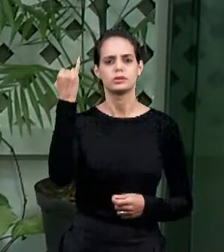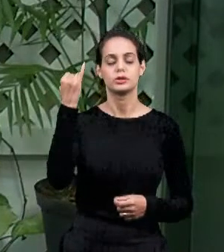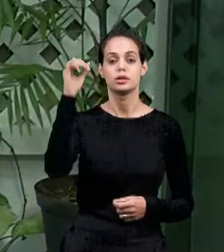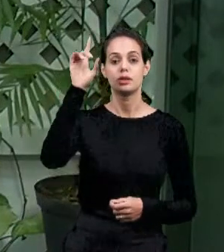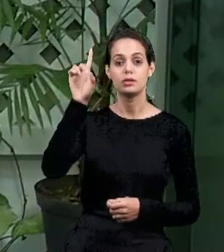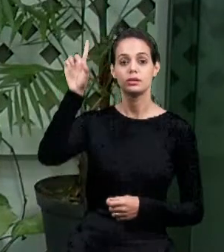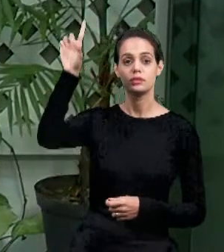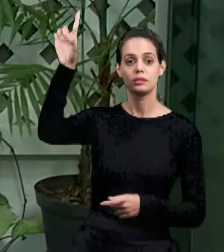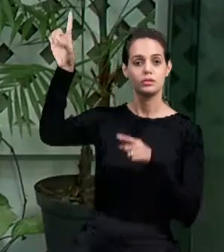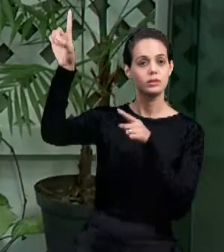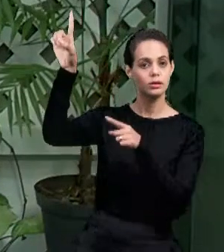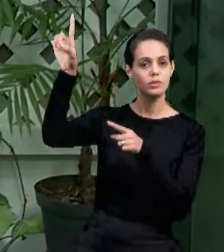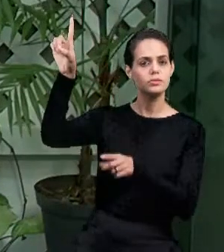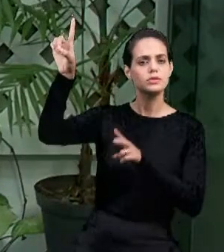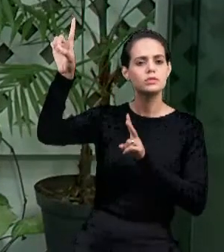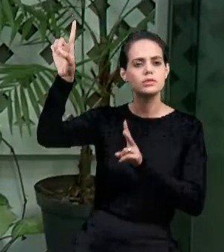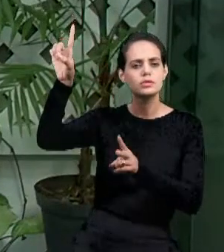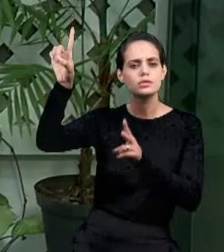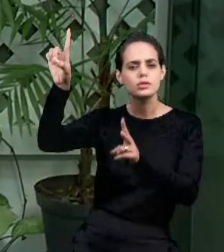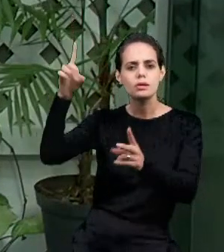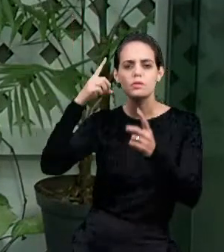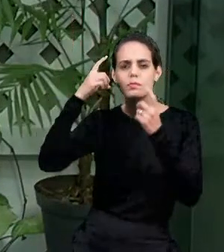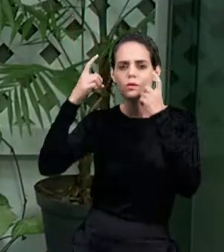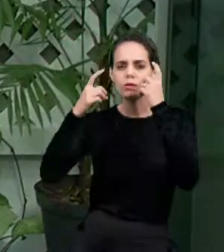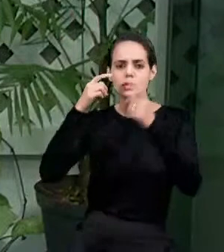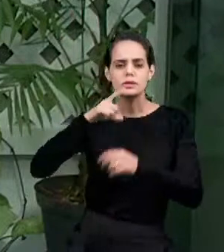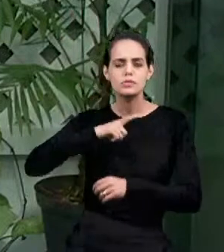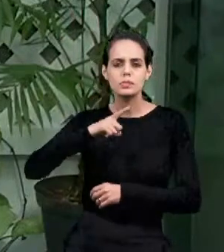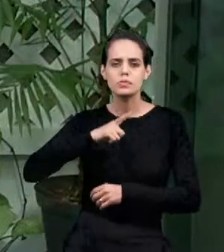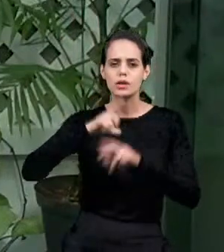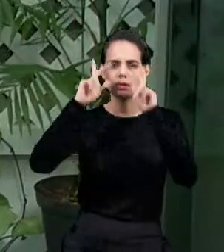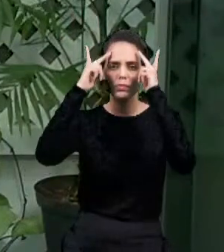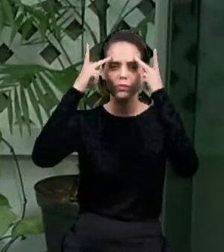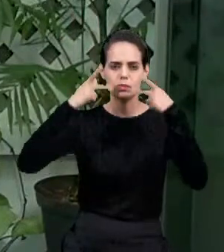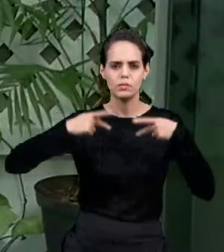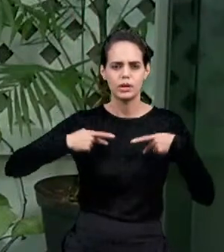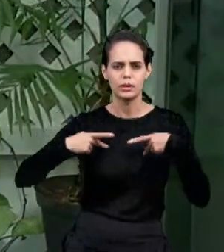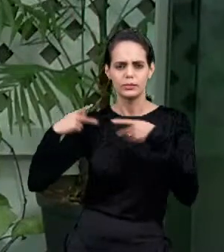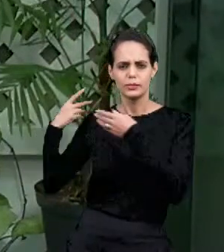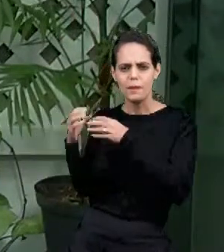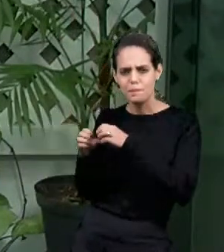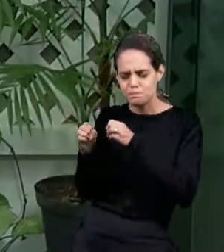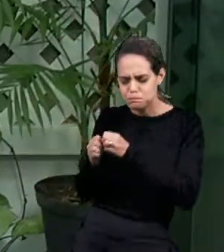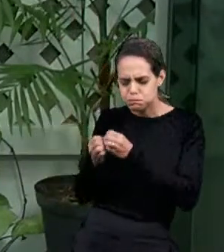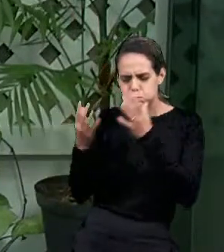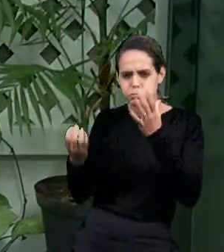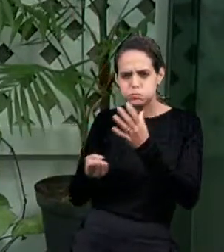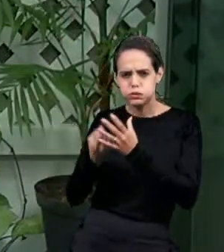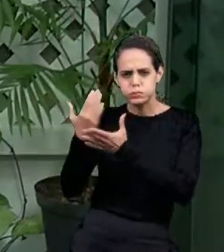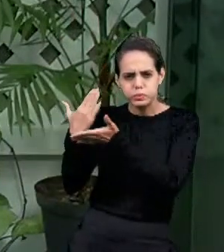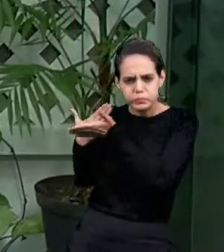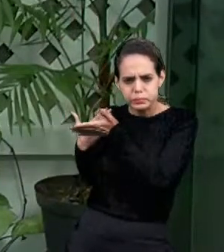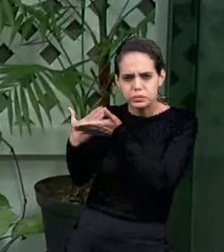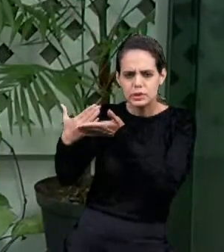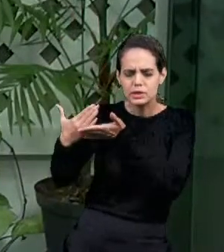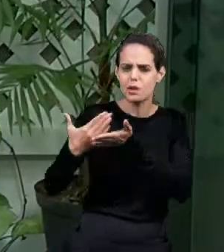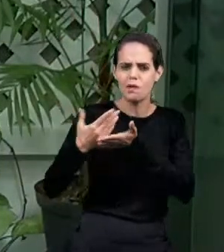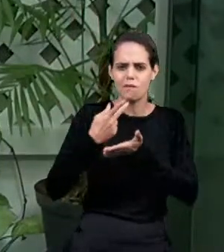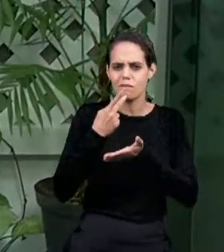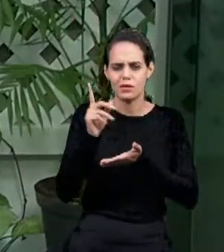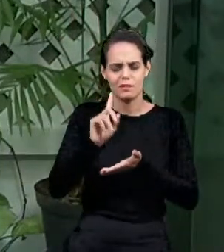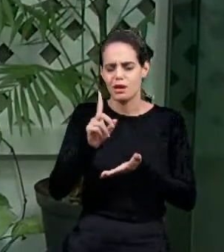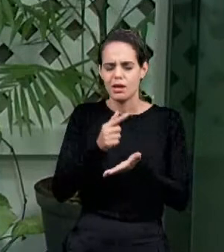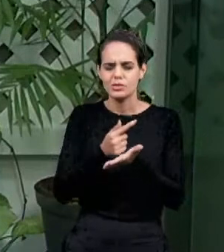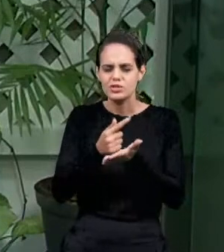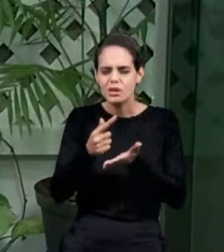sempre se preocupou com o homem, desde a criação. Não vamos falar aqui, falar de Gênesis, falar de Êxodo,